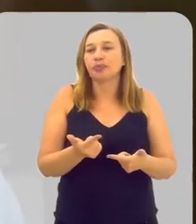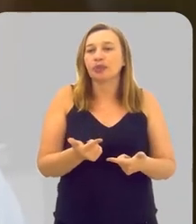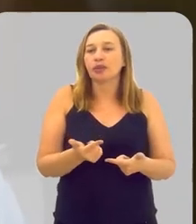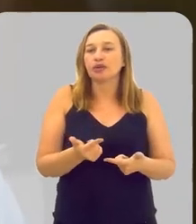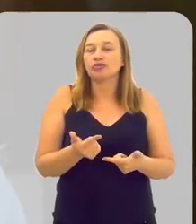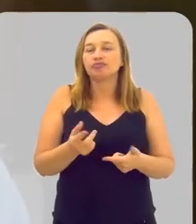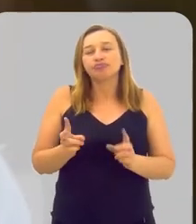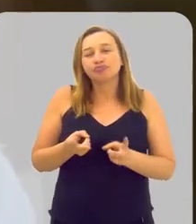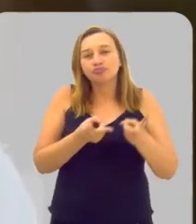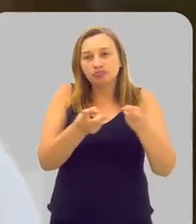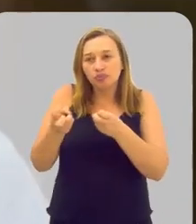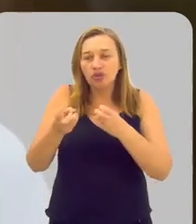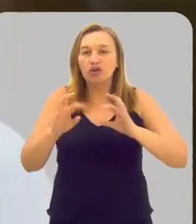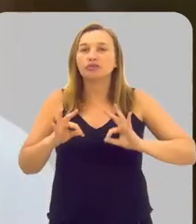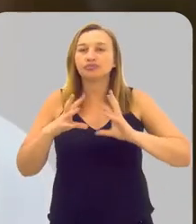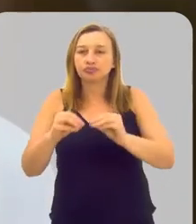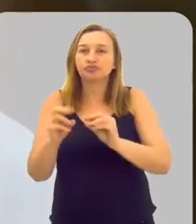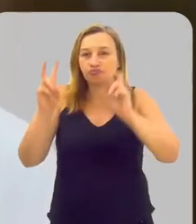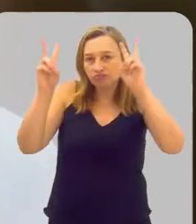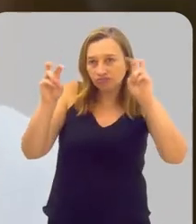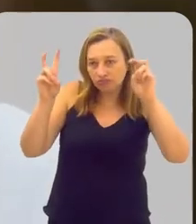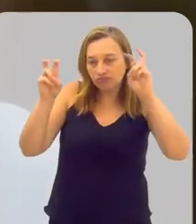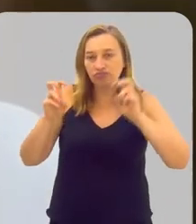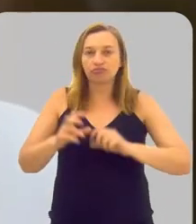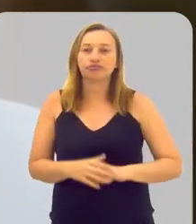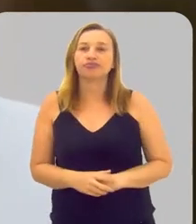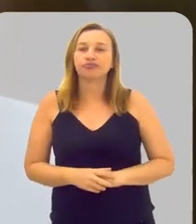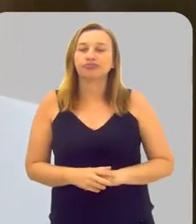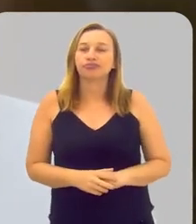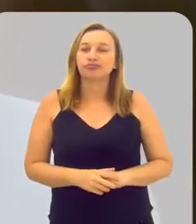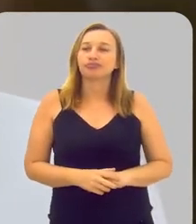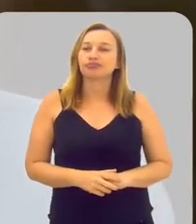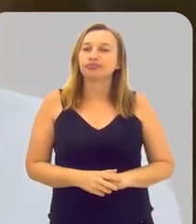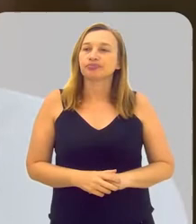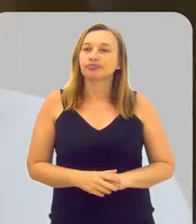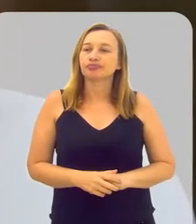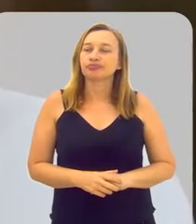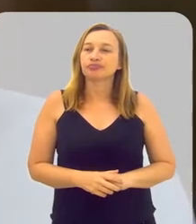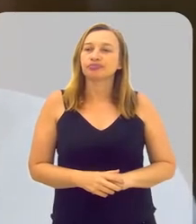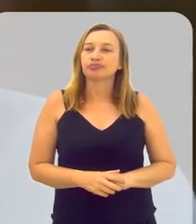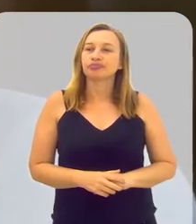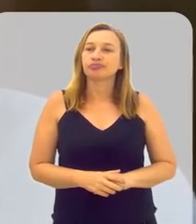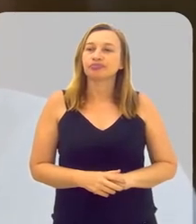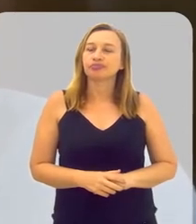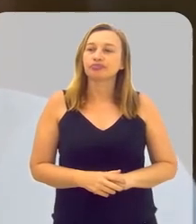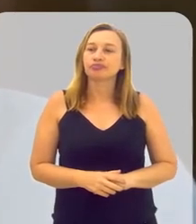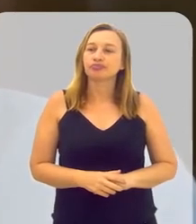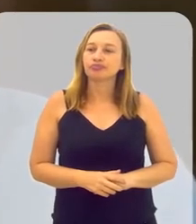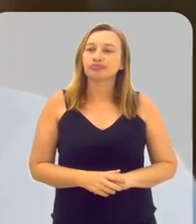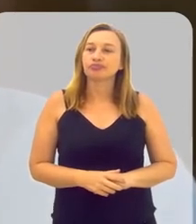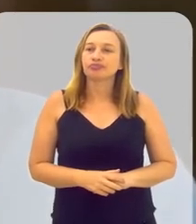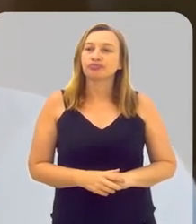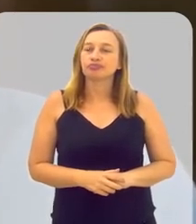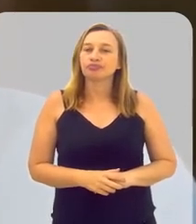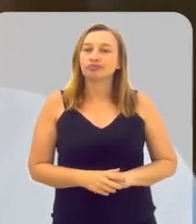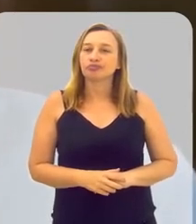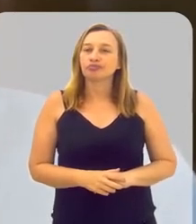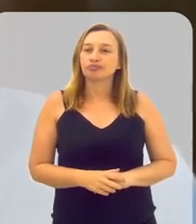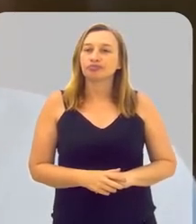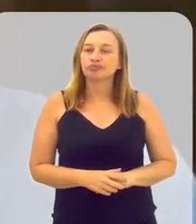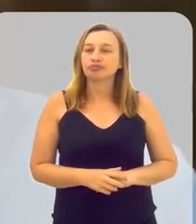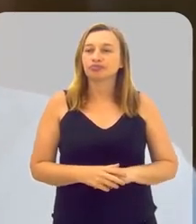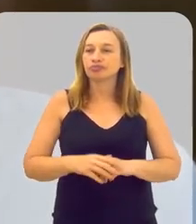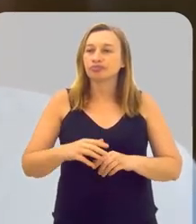e ele olha todas essas questões e tenta trazer de um modo